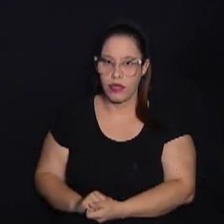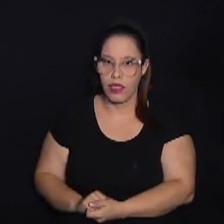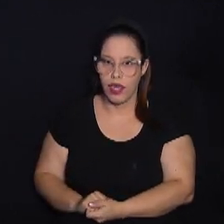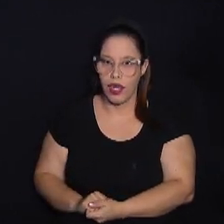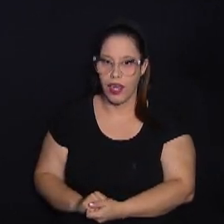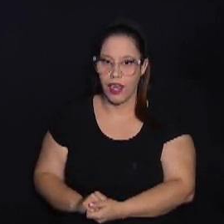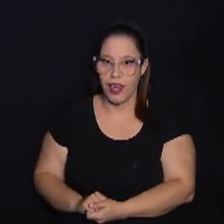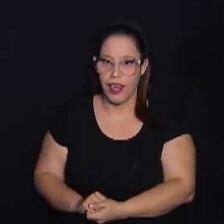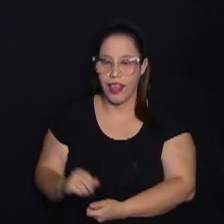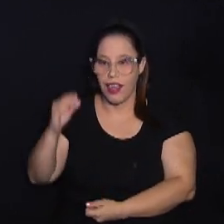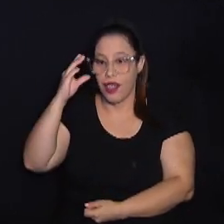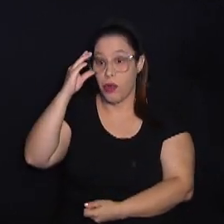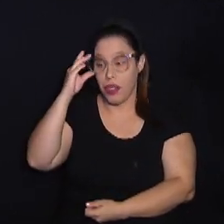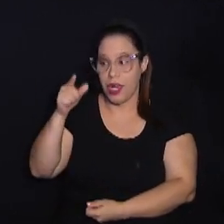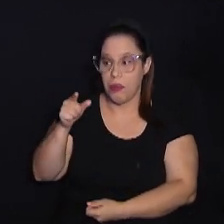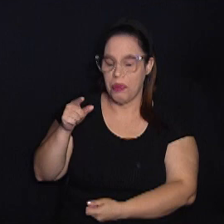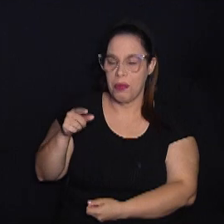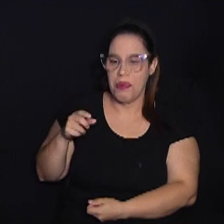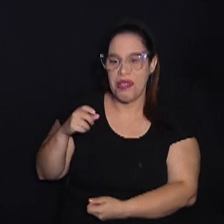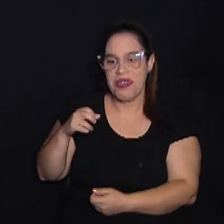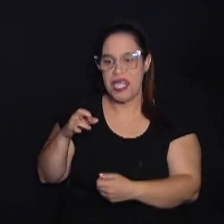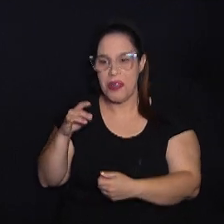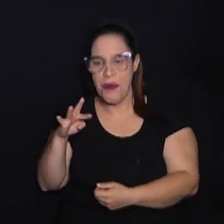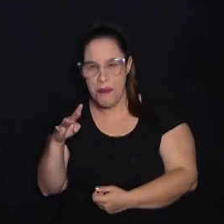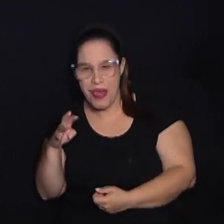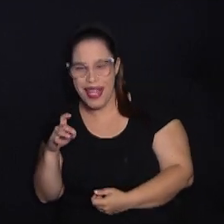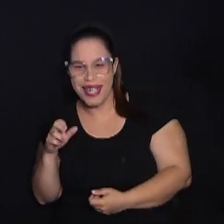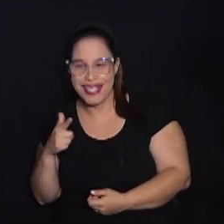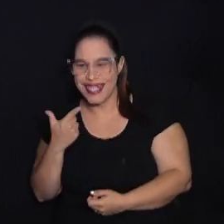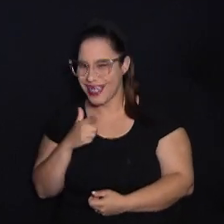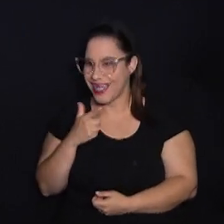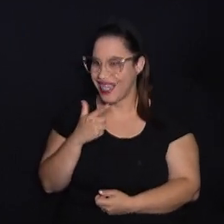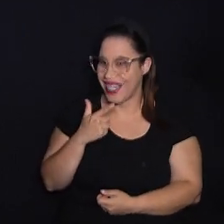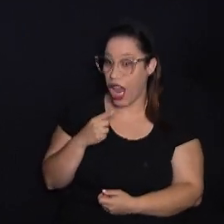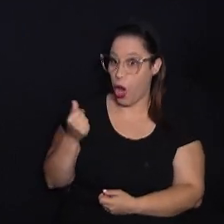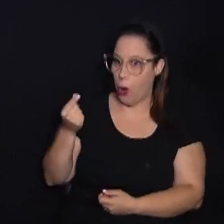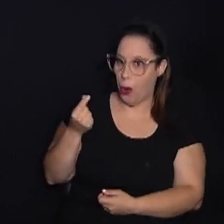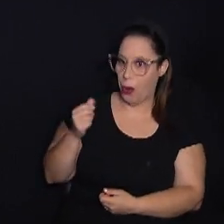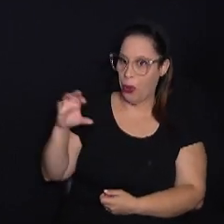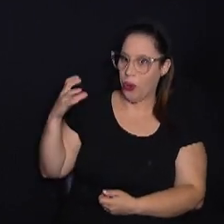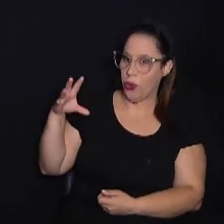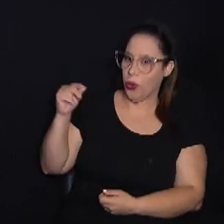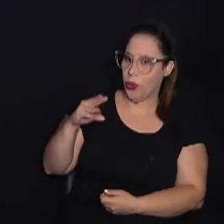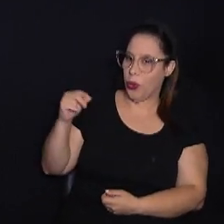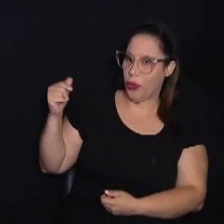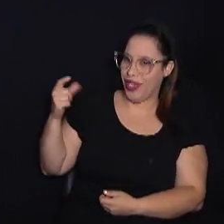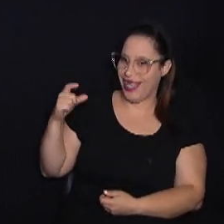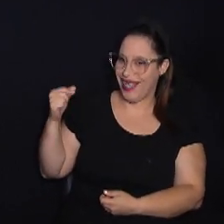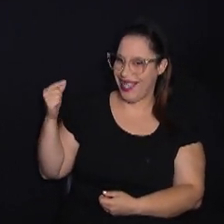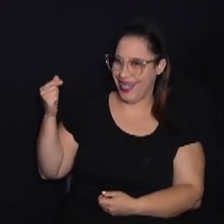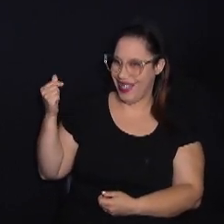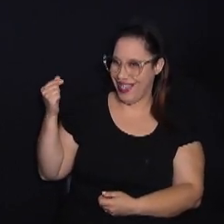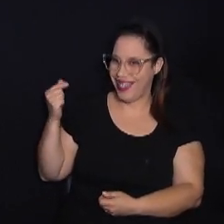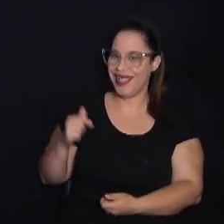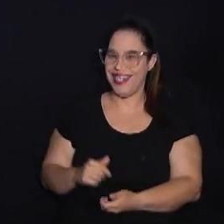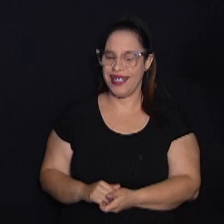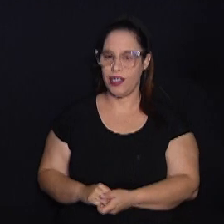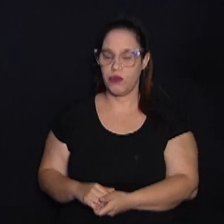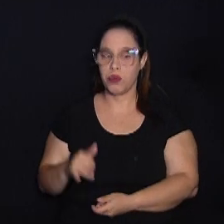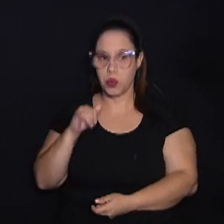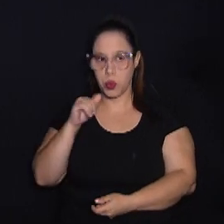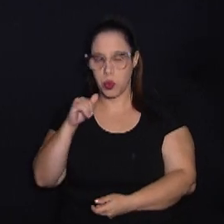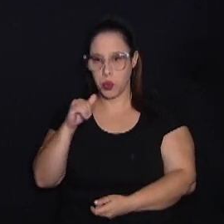stand-up, porque eu acho que você tem chance de ter muito sucesso, vai ficar milionária. Mas eu tenho, assim, eu vou dizer para você